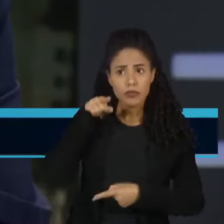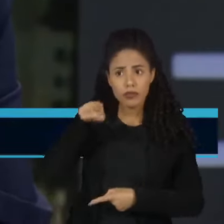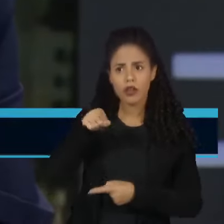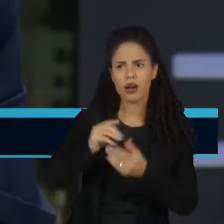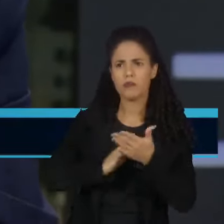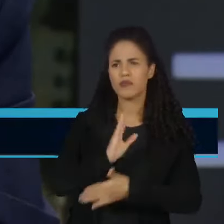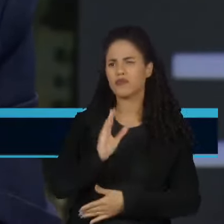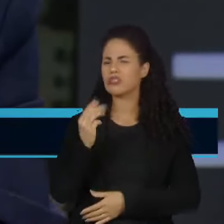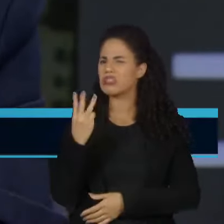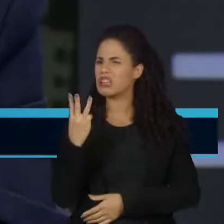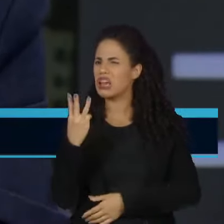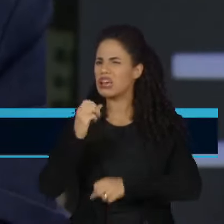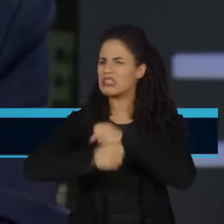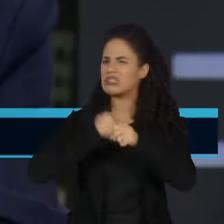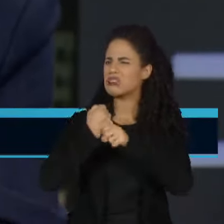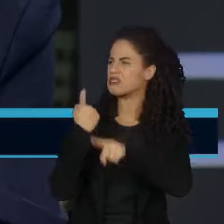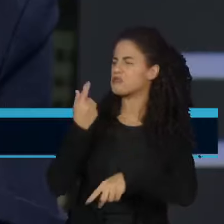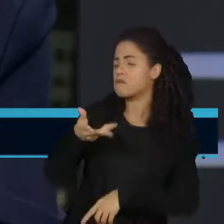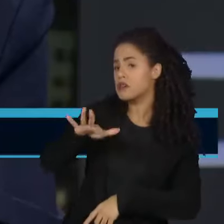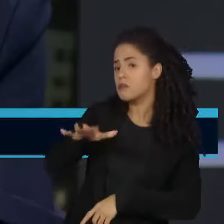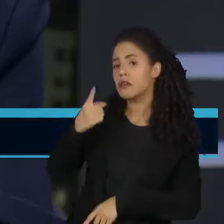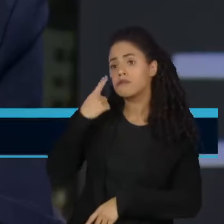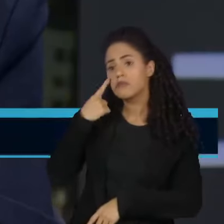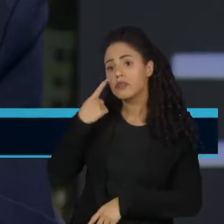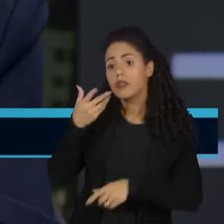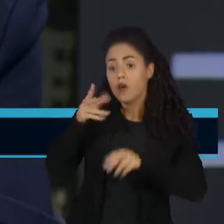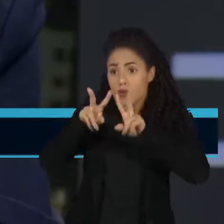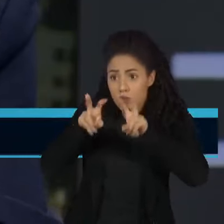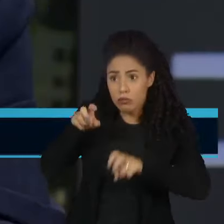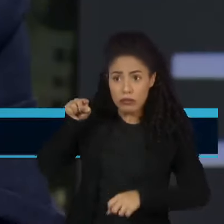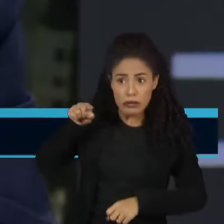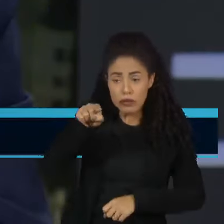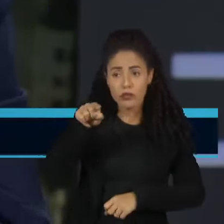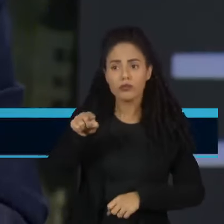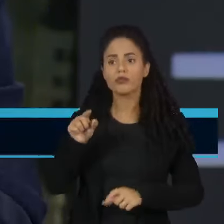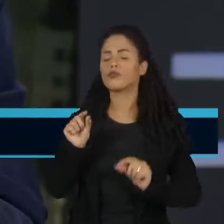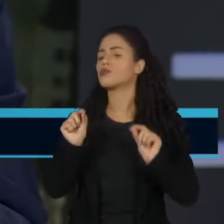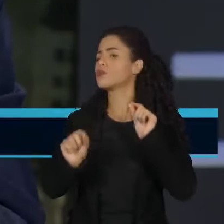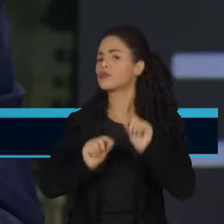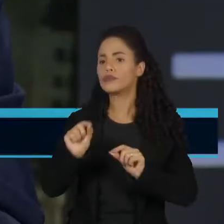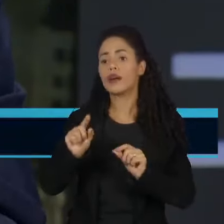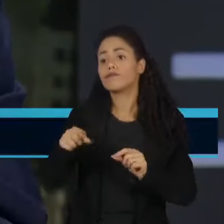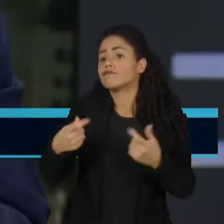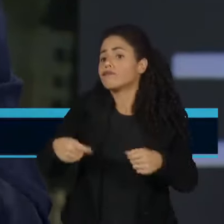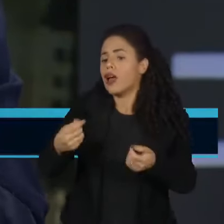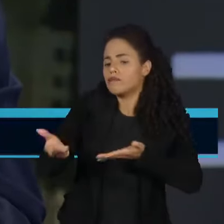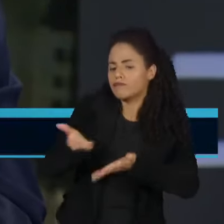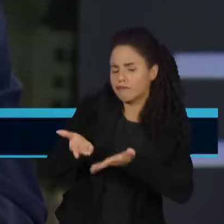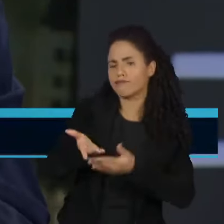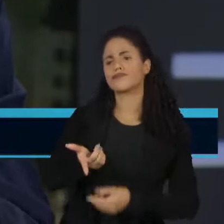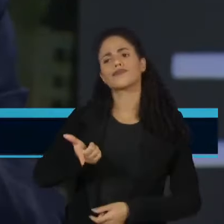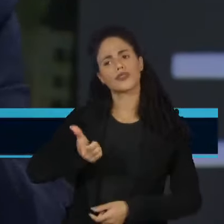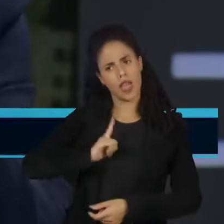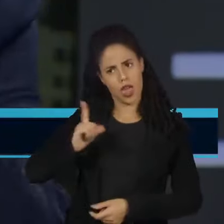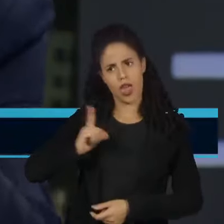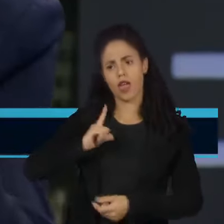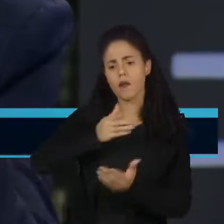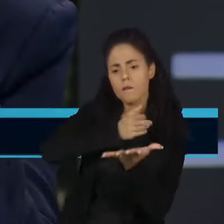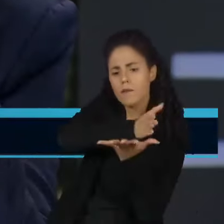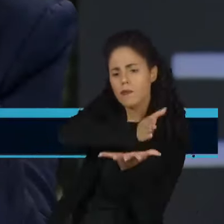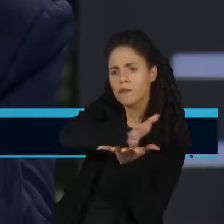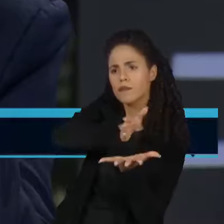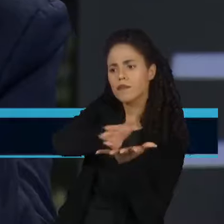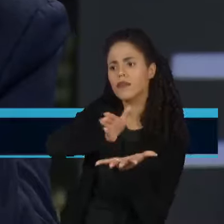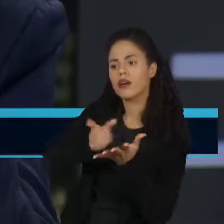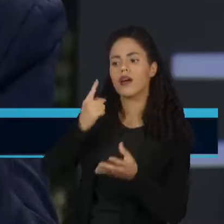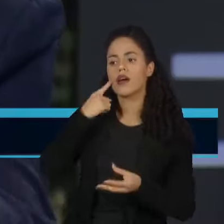há cerca de 3 anos atrás, aproximadamente. Então, a questão que se coloca é, há uma relação, claro, para setores do mercado. Por que vai